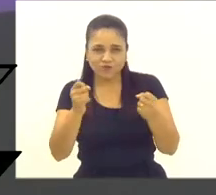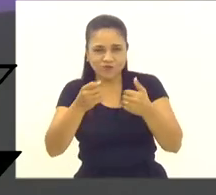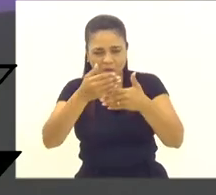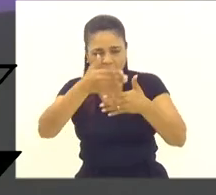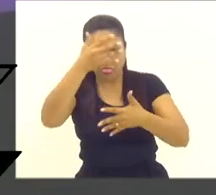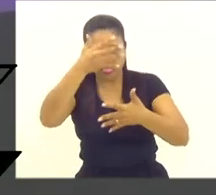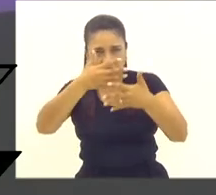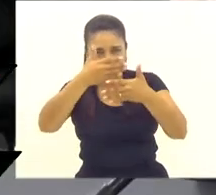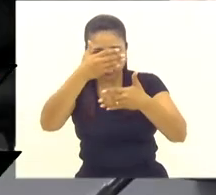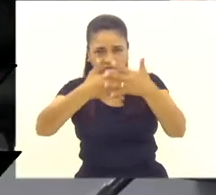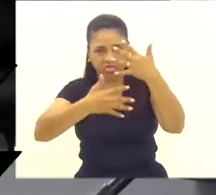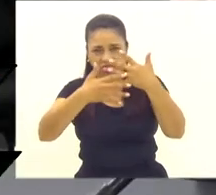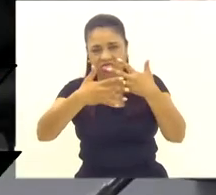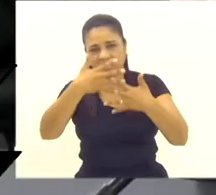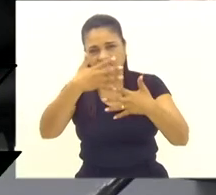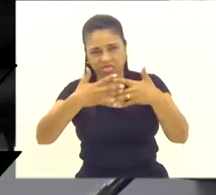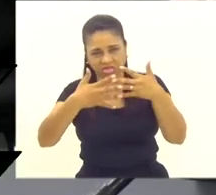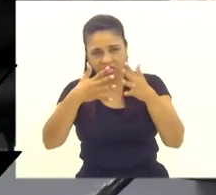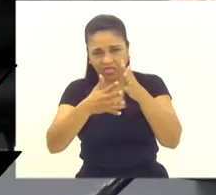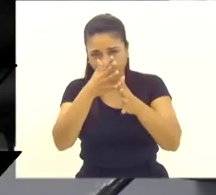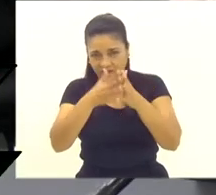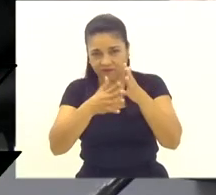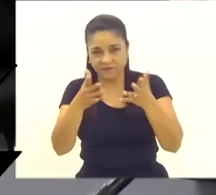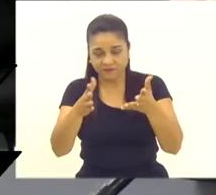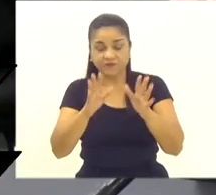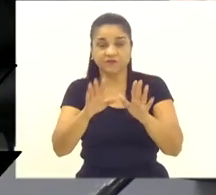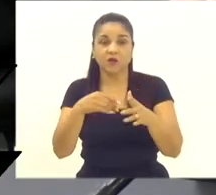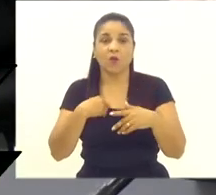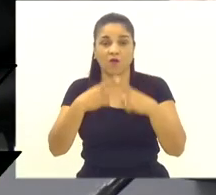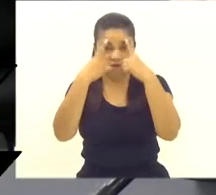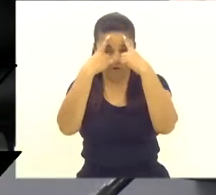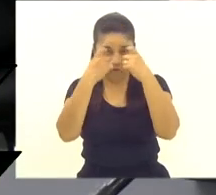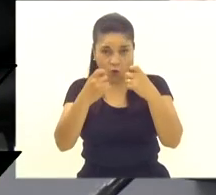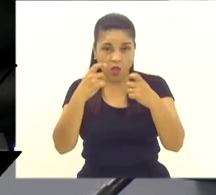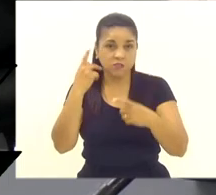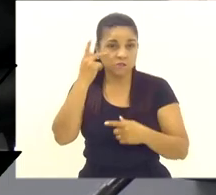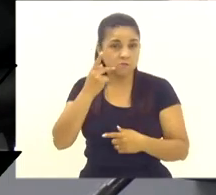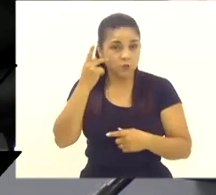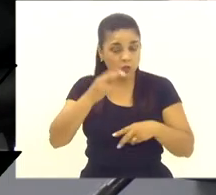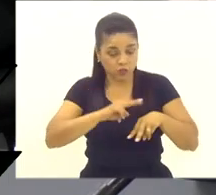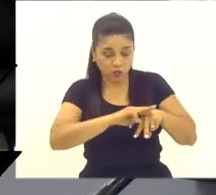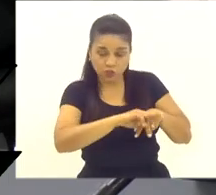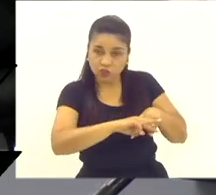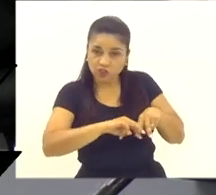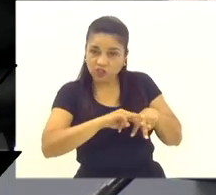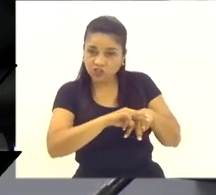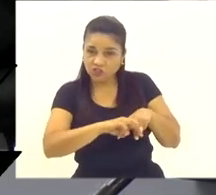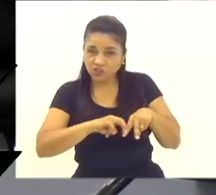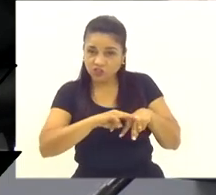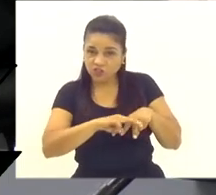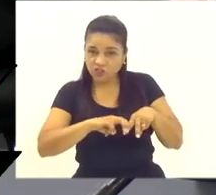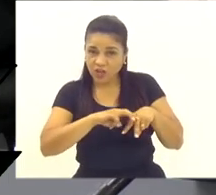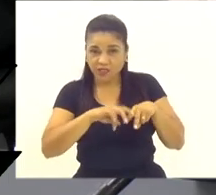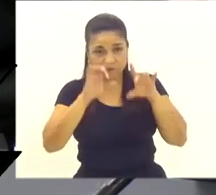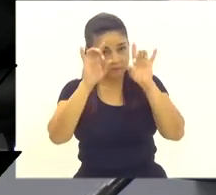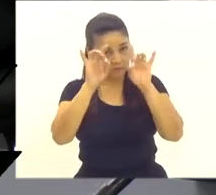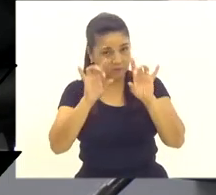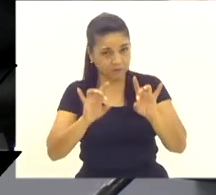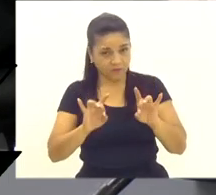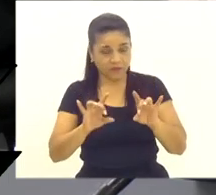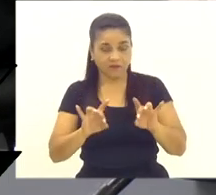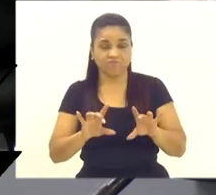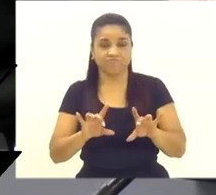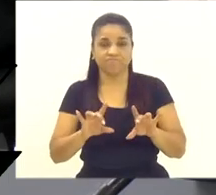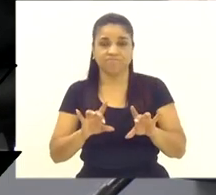mas a gente tem né A violência política de gênero aí especificamente de gênero é um fenômeno